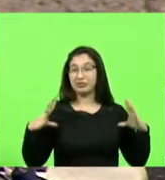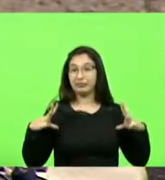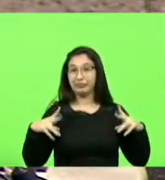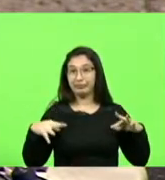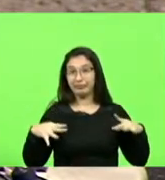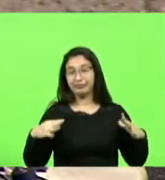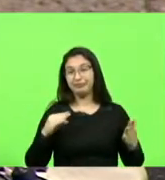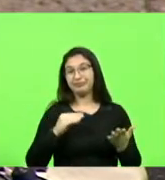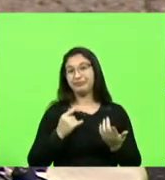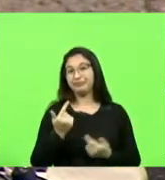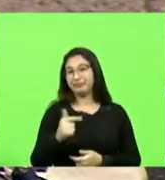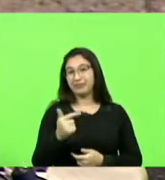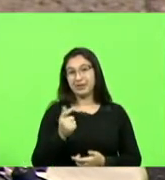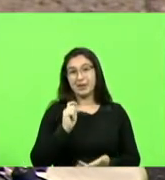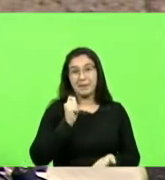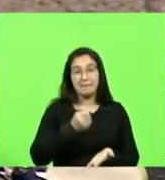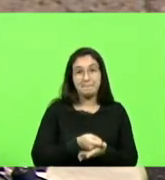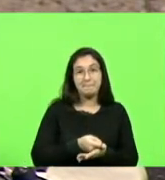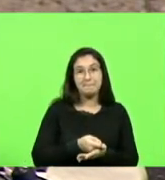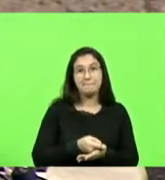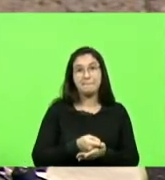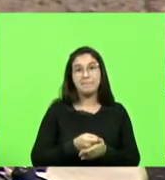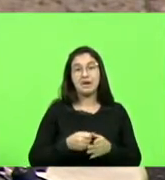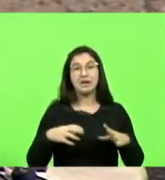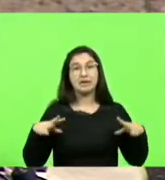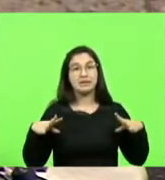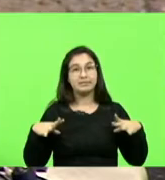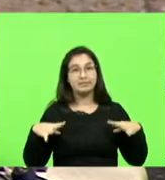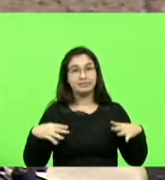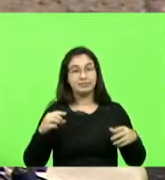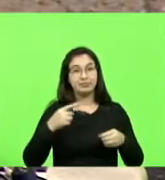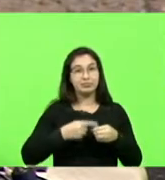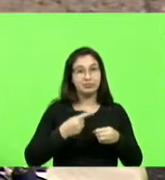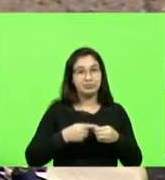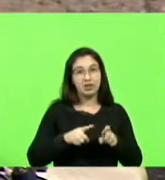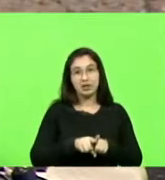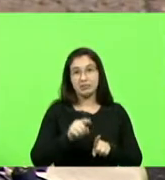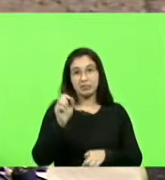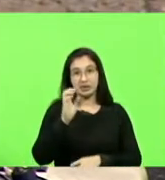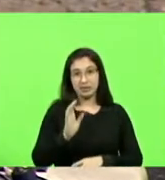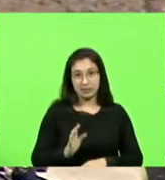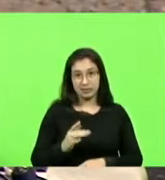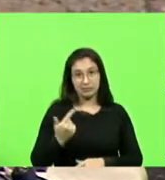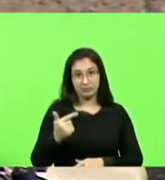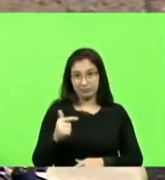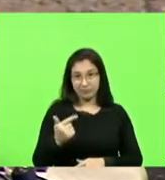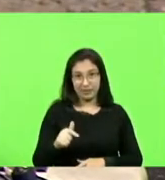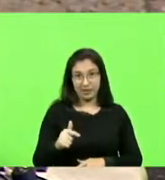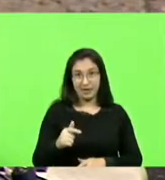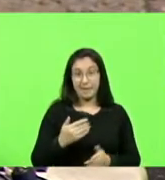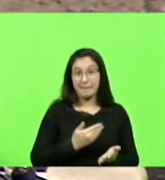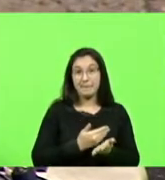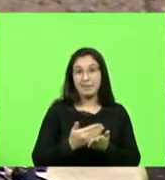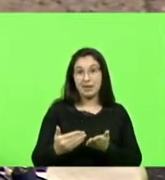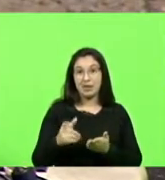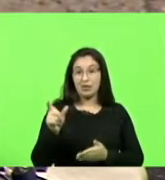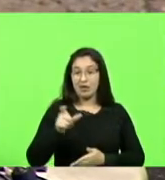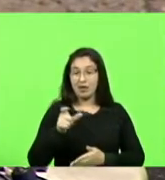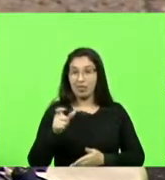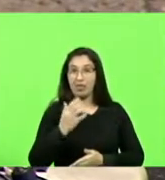Empresa que não paga feriado nacional e municipal. Perdemos o vale alimentação. Reduziram o